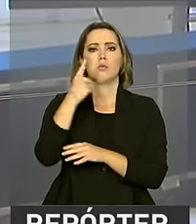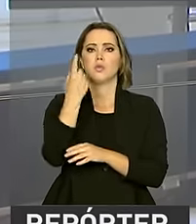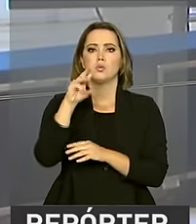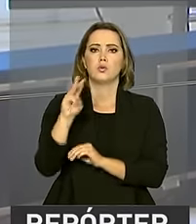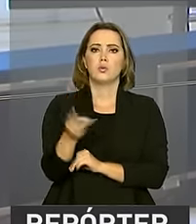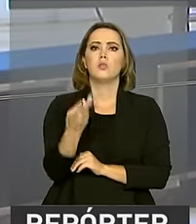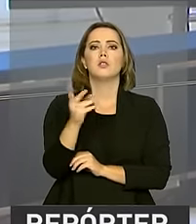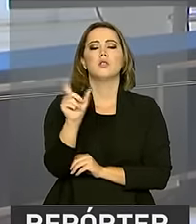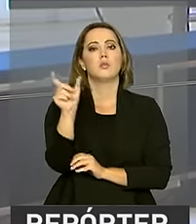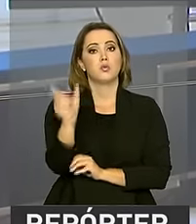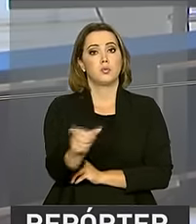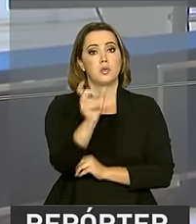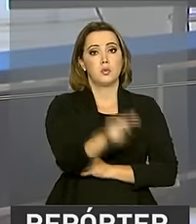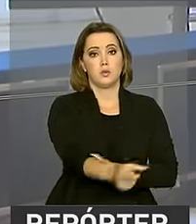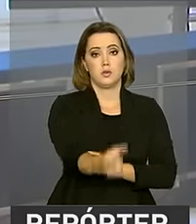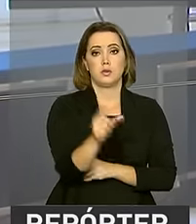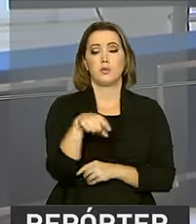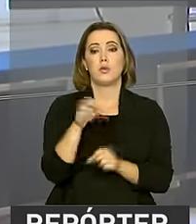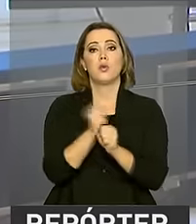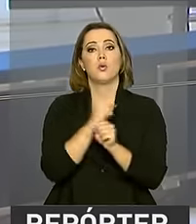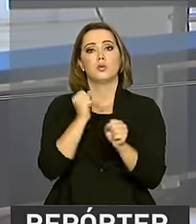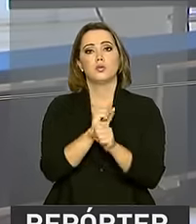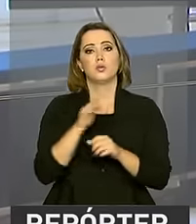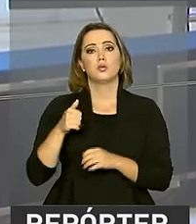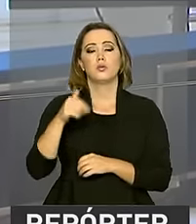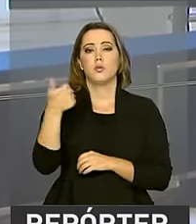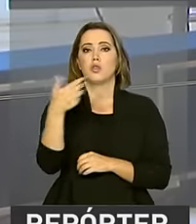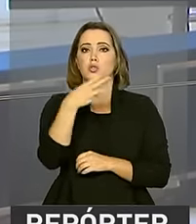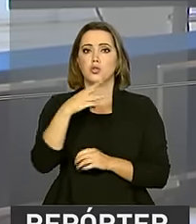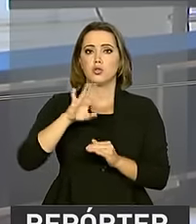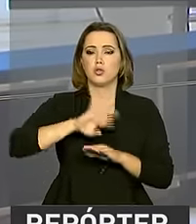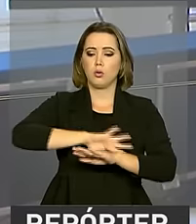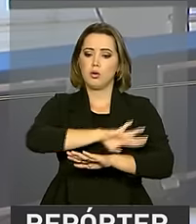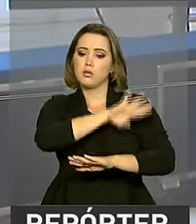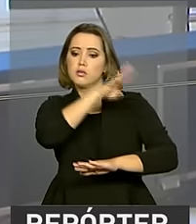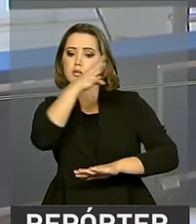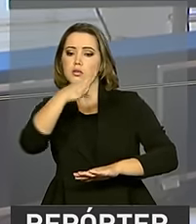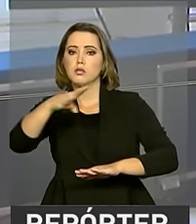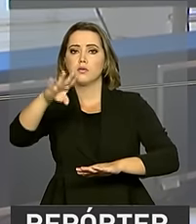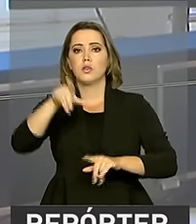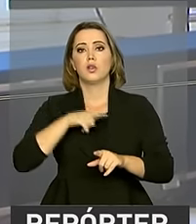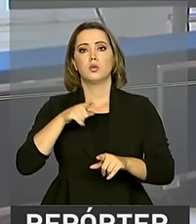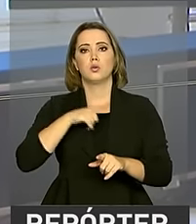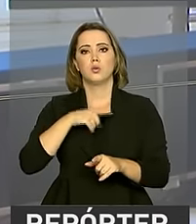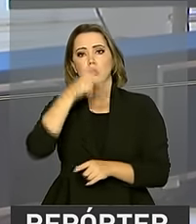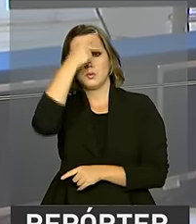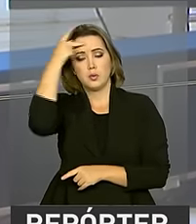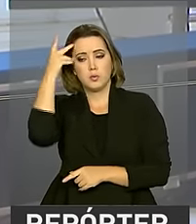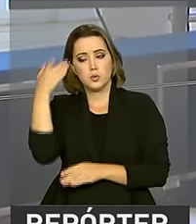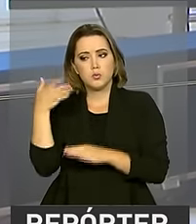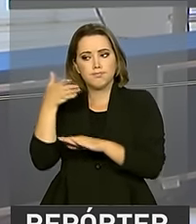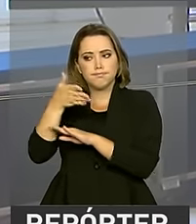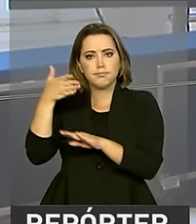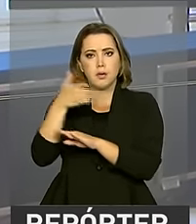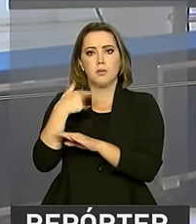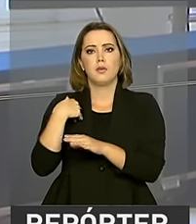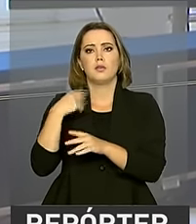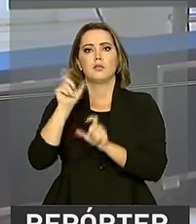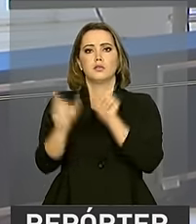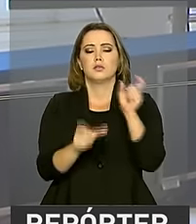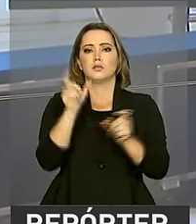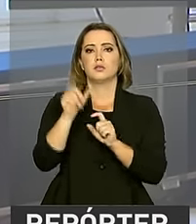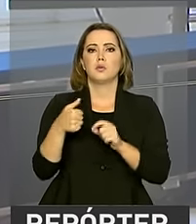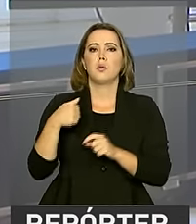milhão de pessoas serão construídos 13 viadutos 14 passarelas e 25 Km de terceira faixa que vão